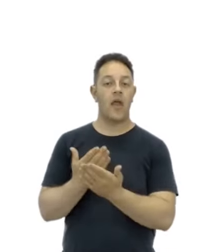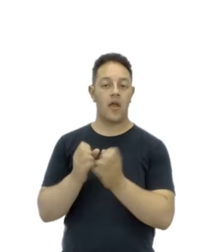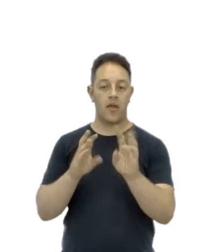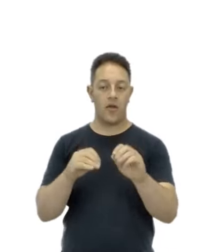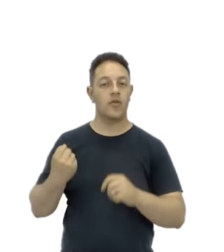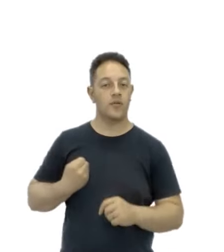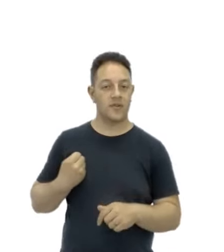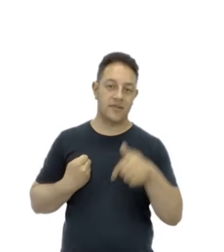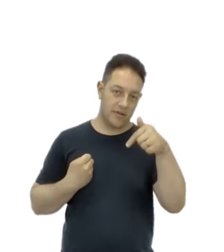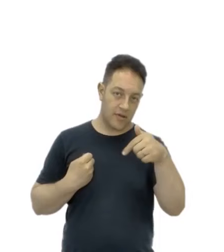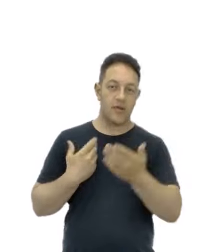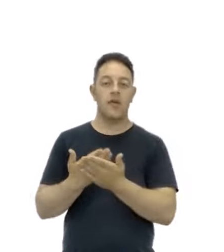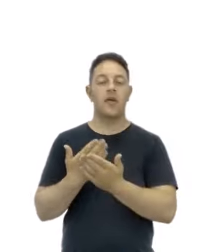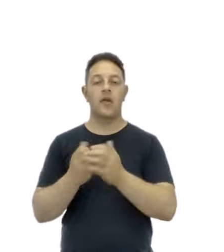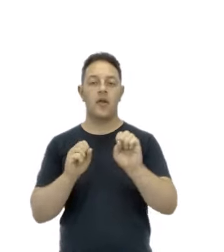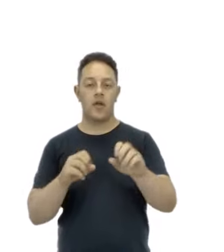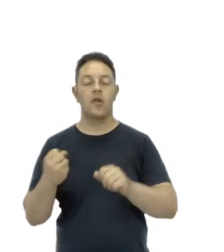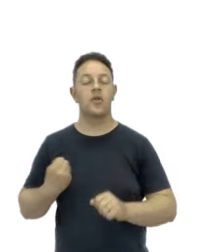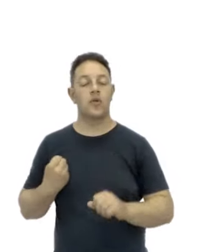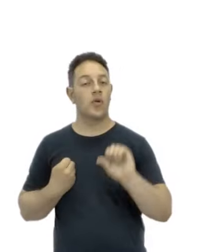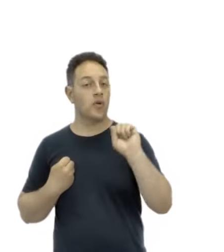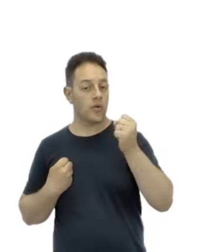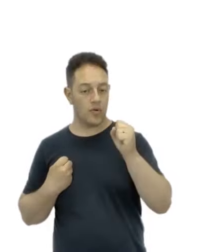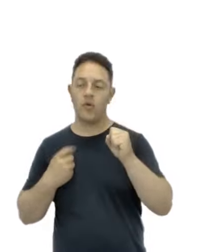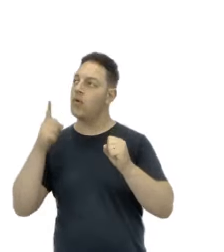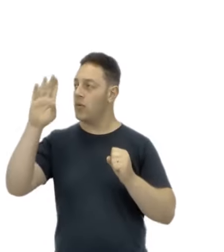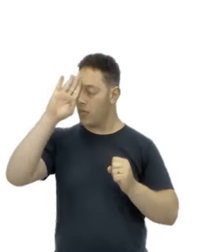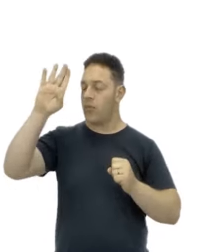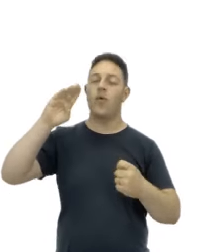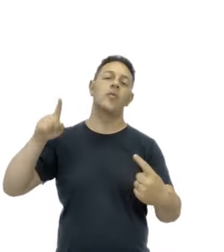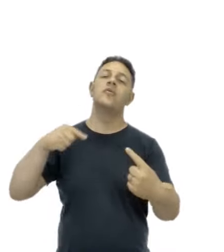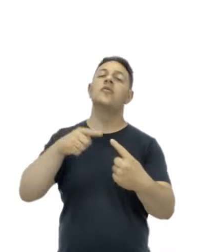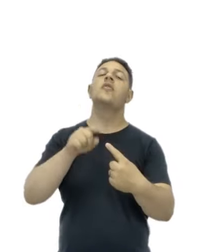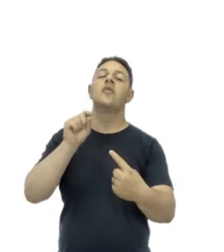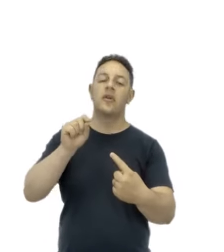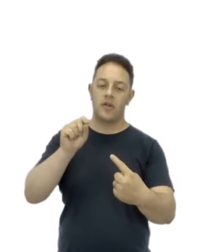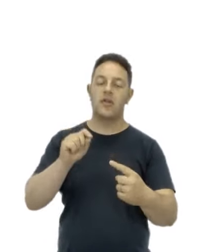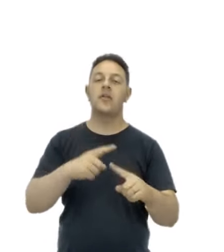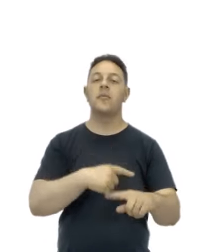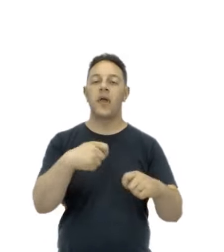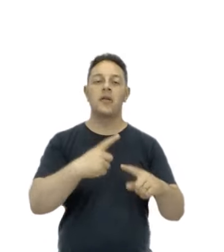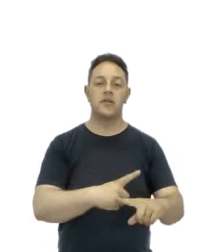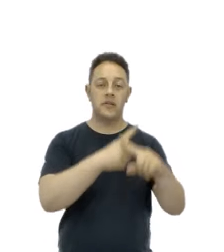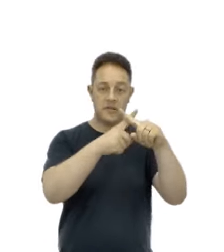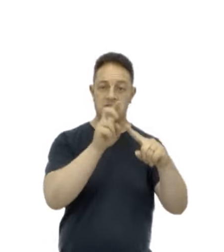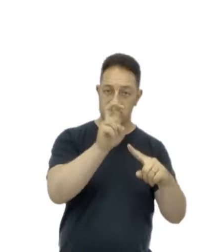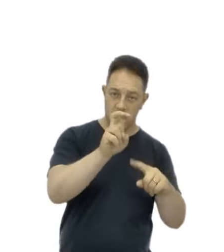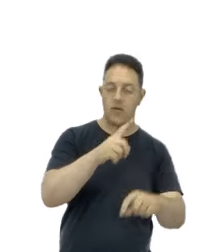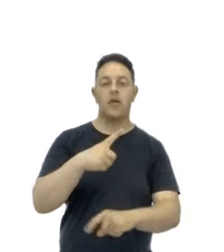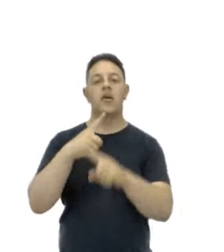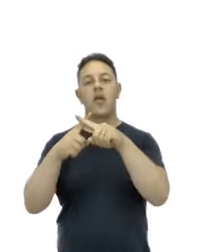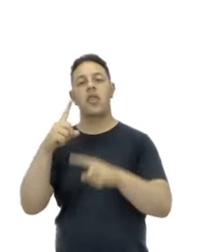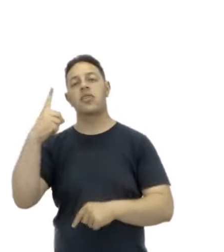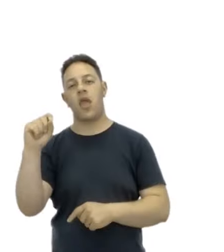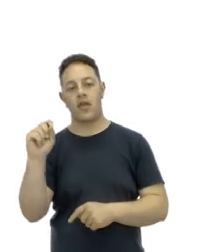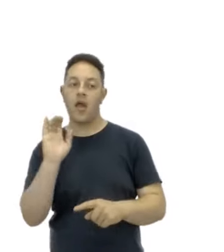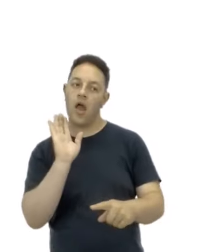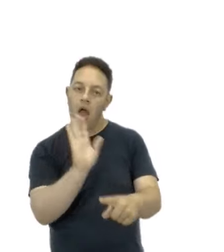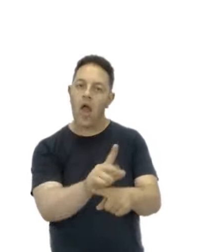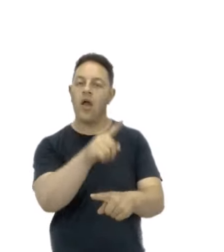Escolhemos as aulas 7 e 8, cujo objetivo é multiplicar por 5 e por 10, e que servirão para a ampliação